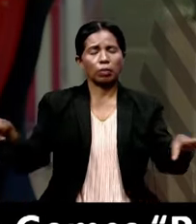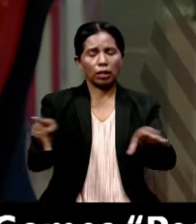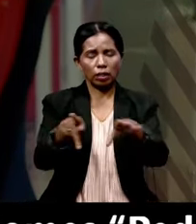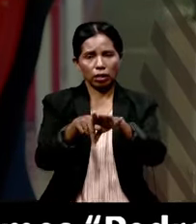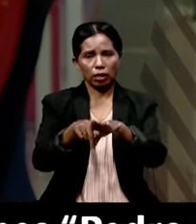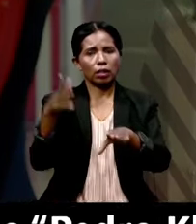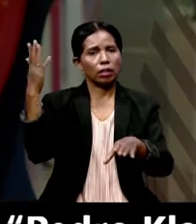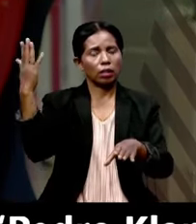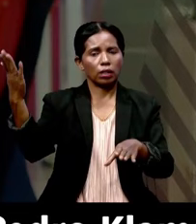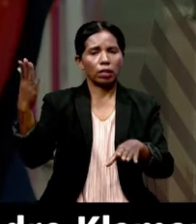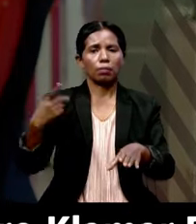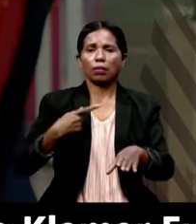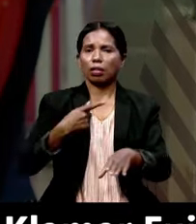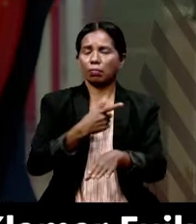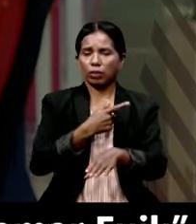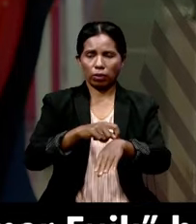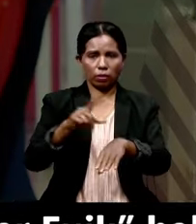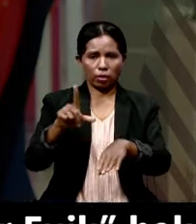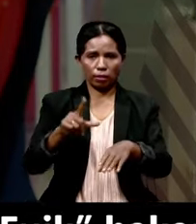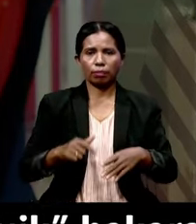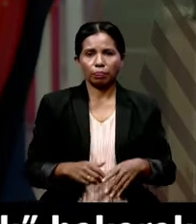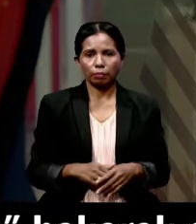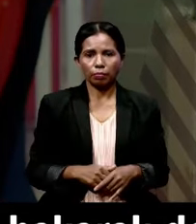iha Parlamento Nacional.